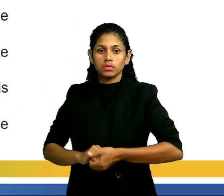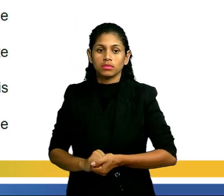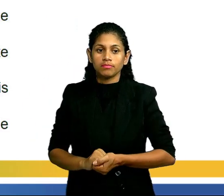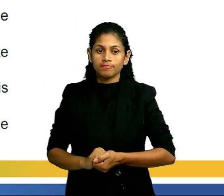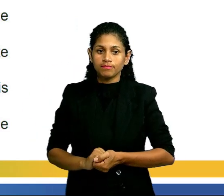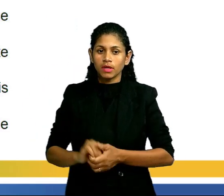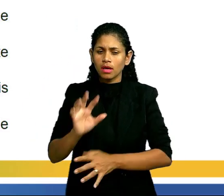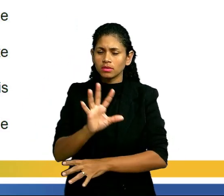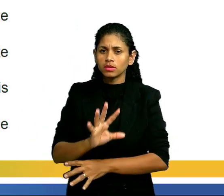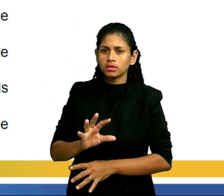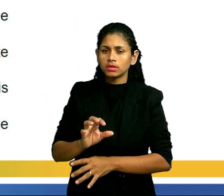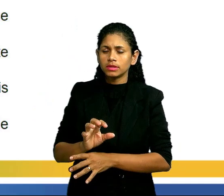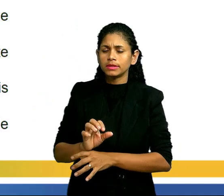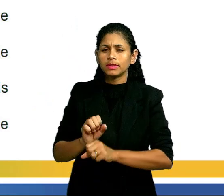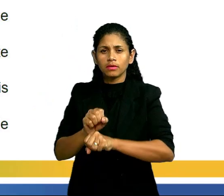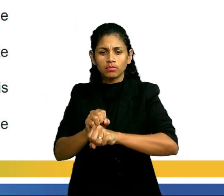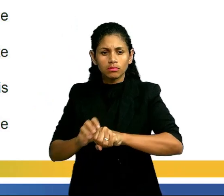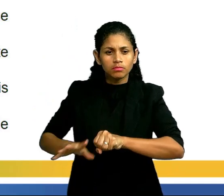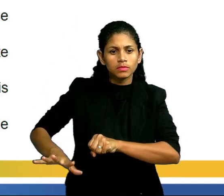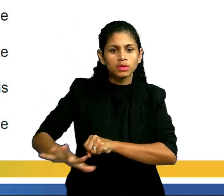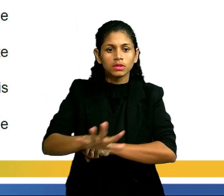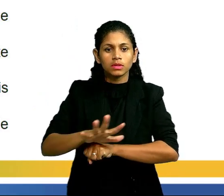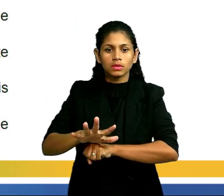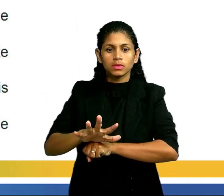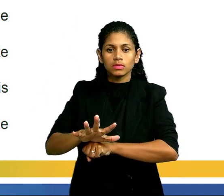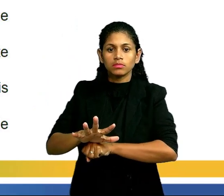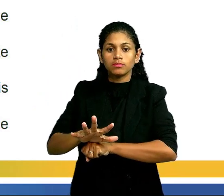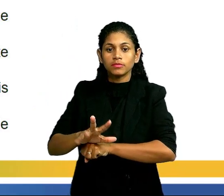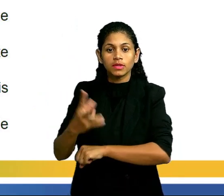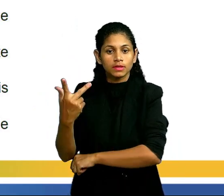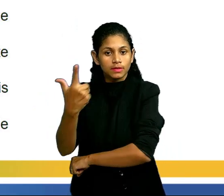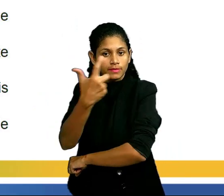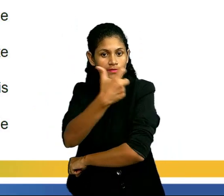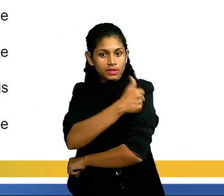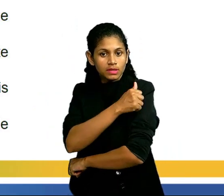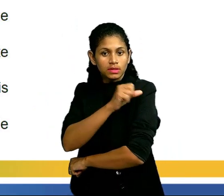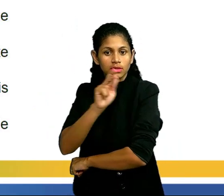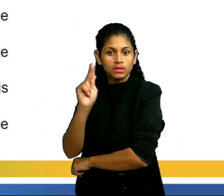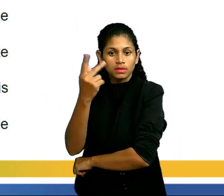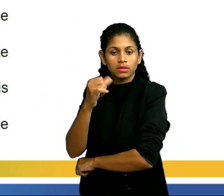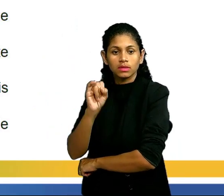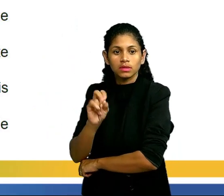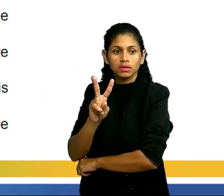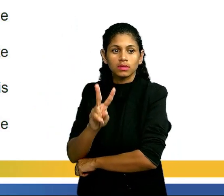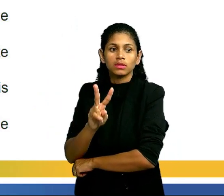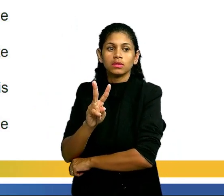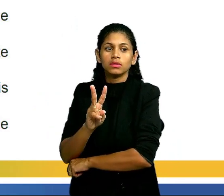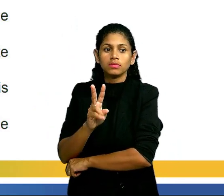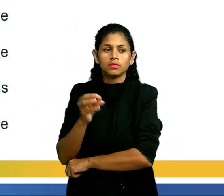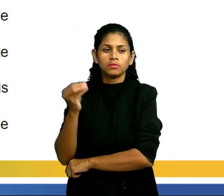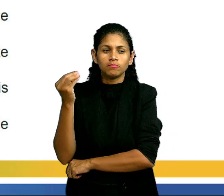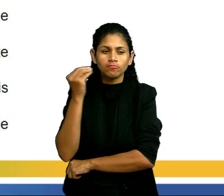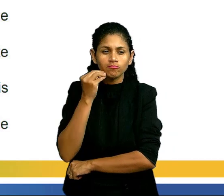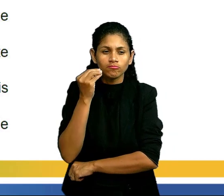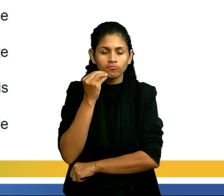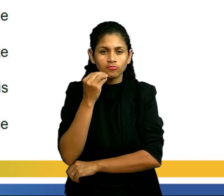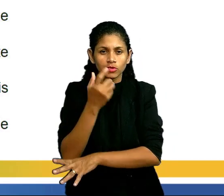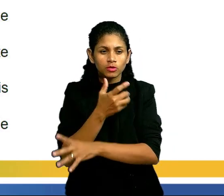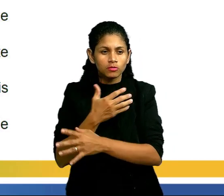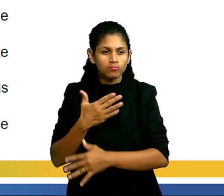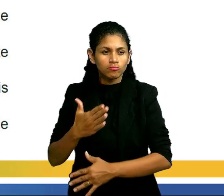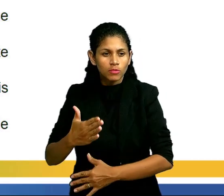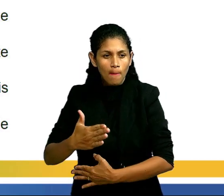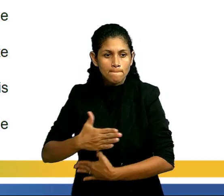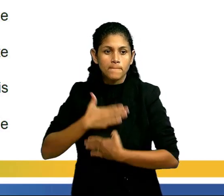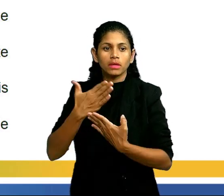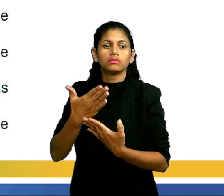vidas. Certamente seria um marco na história planetária e também uma esperança para as populações